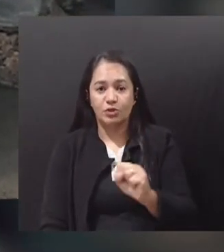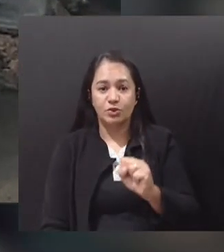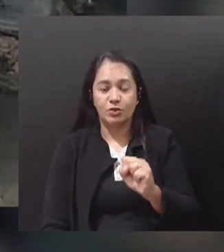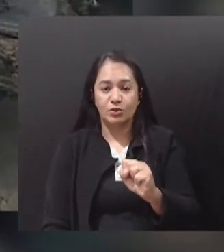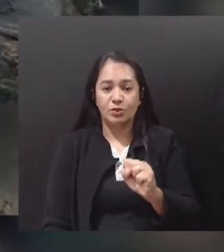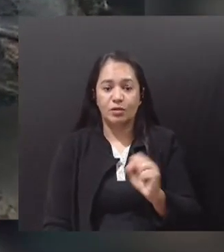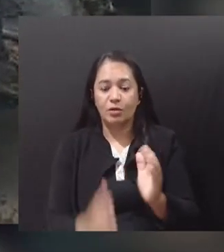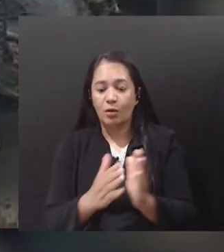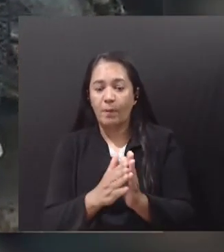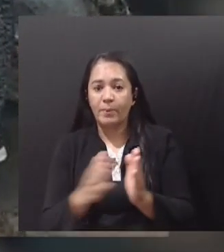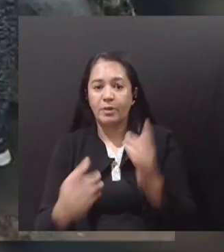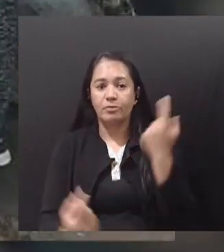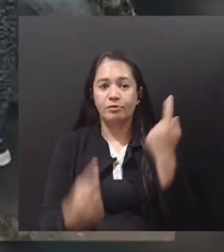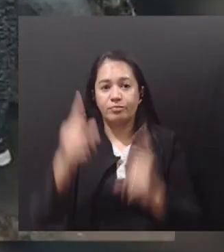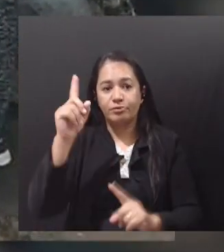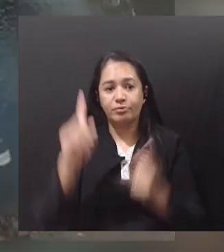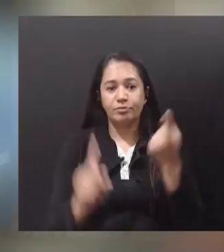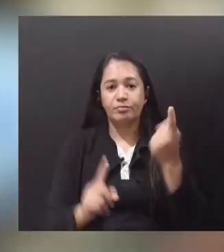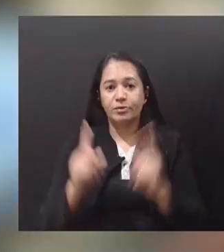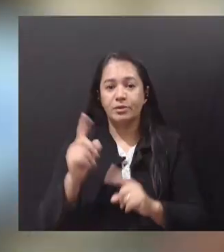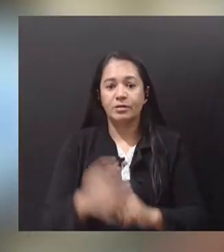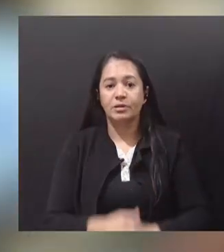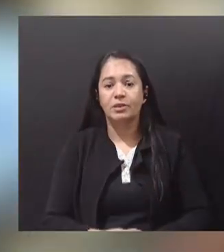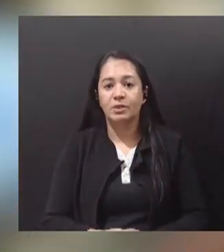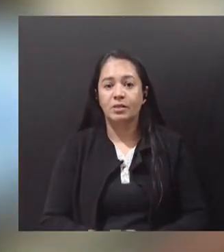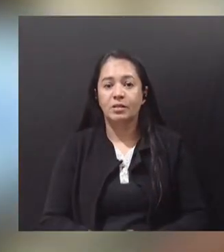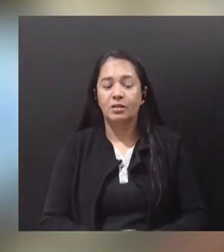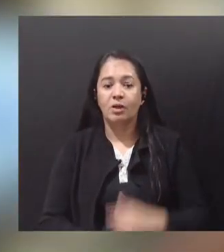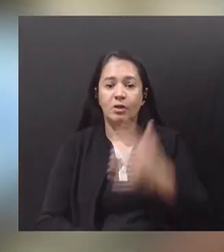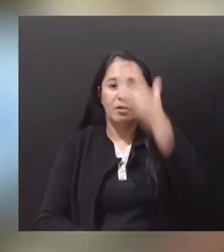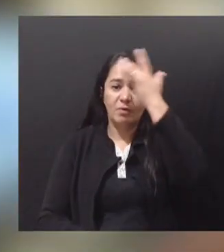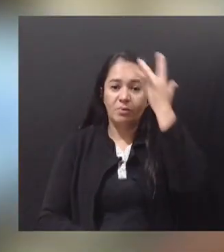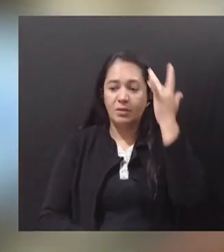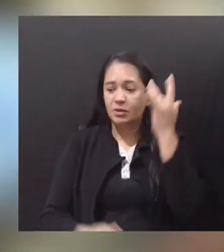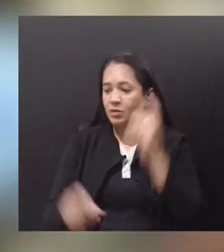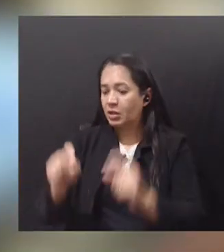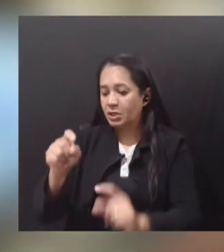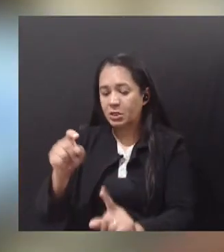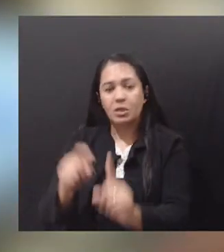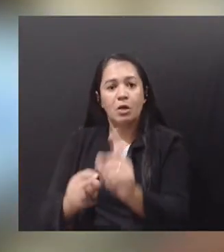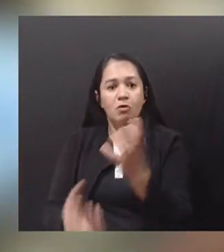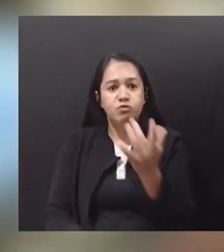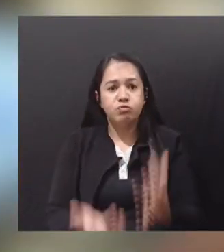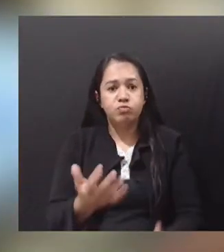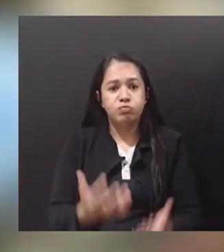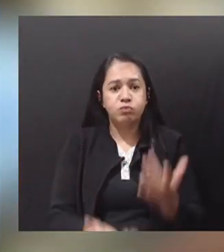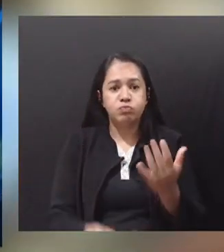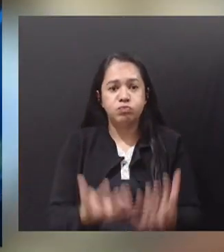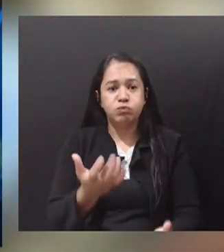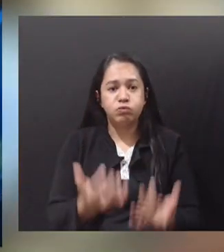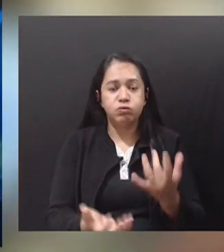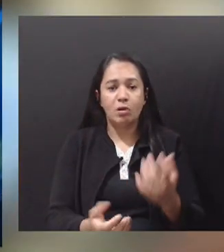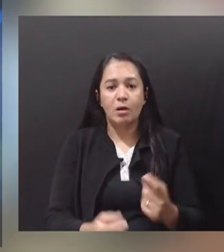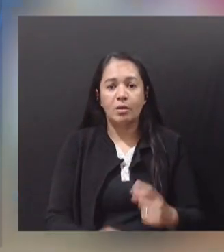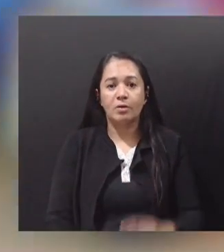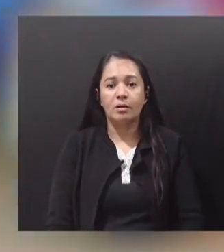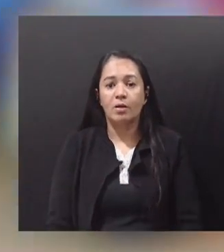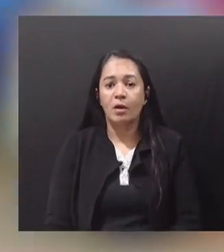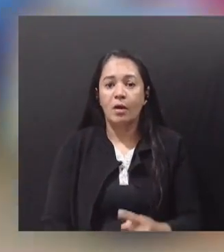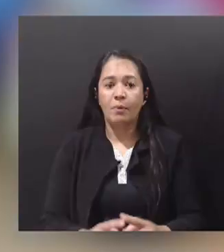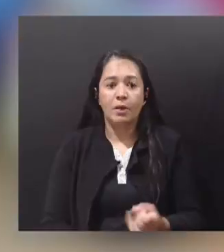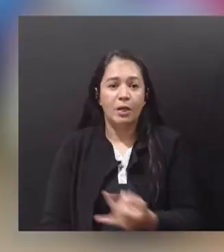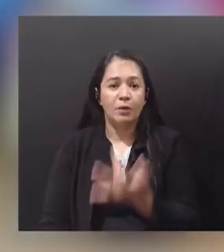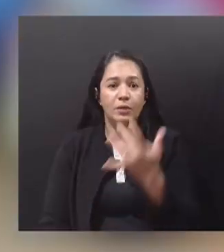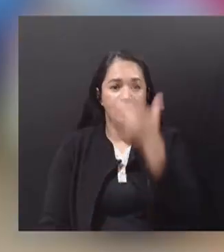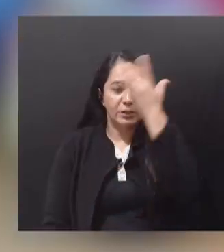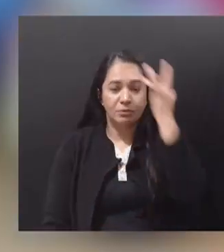né? Teve até um refugiado que foi incendiado na rua por brigas, porque realmente o número de refugiados, de pessoas